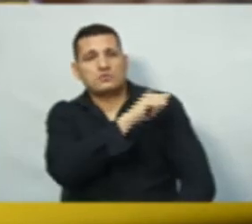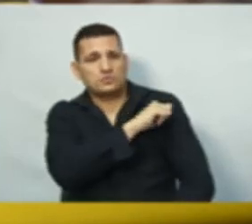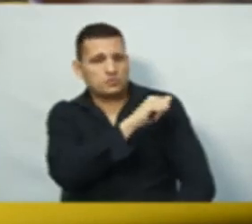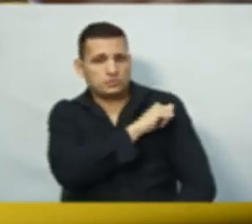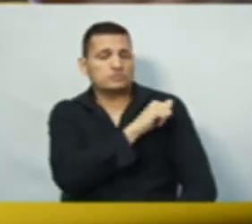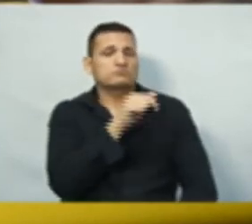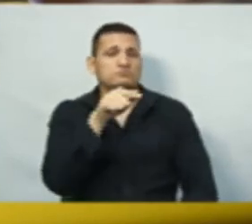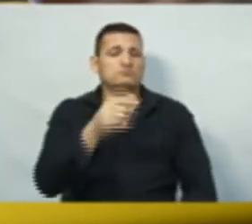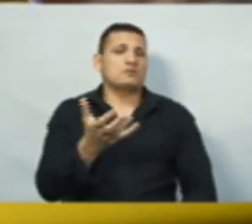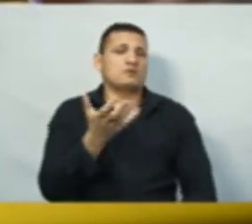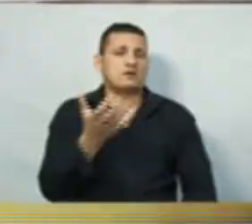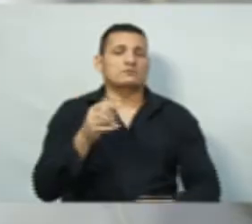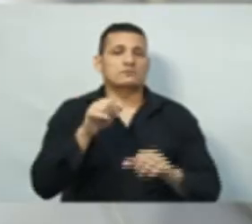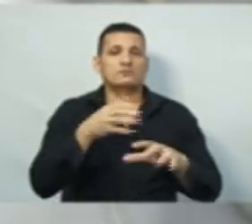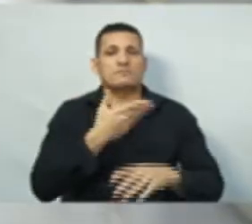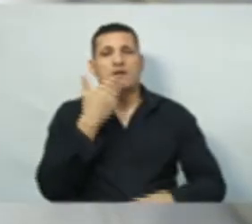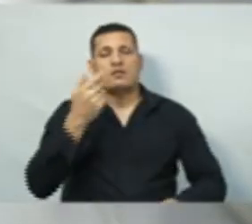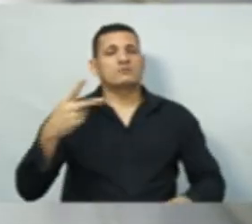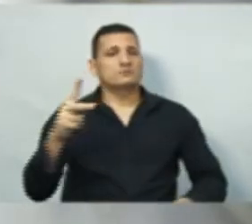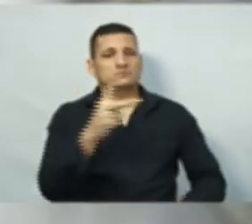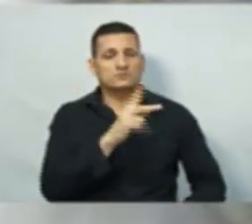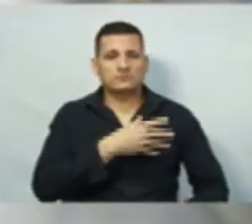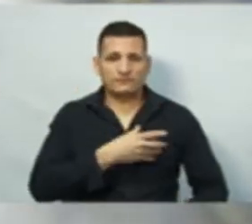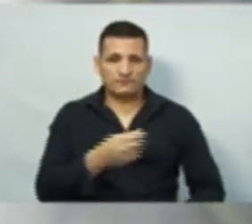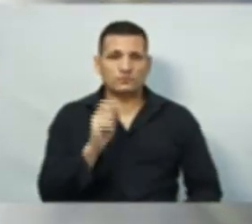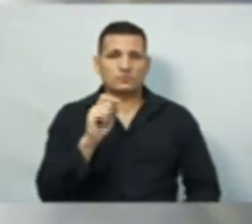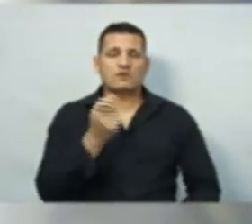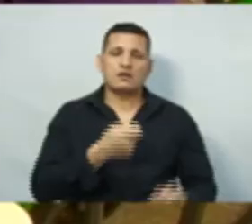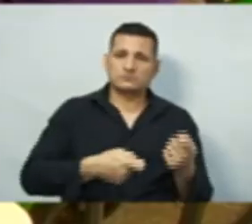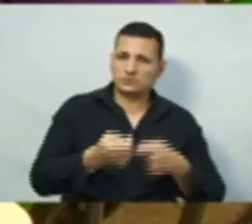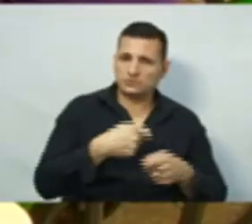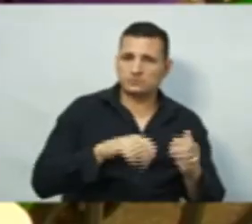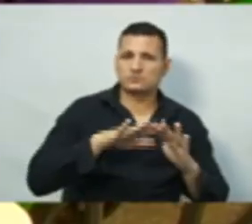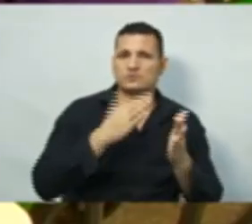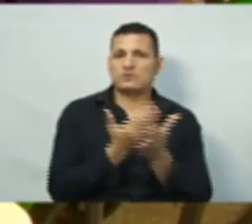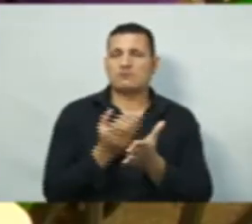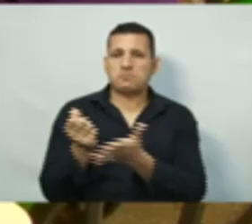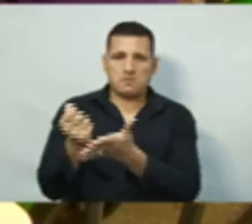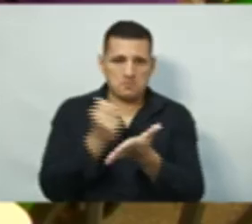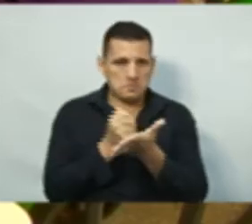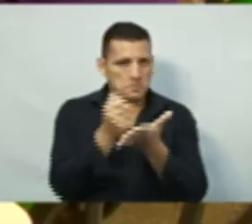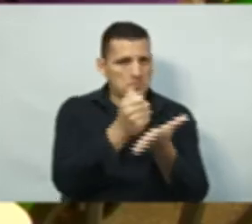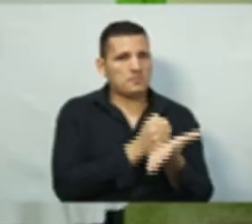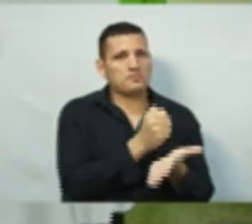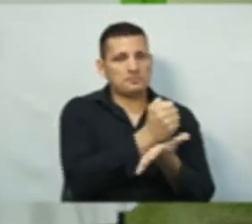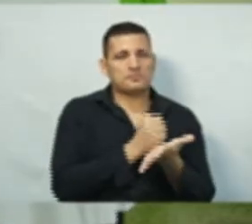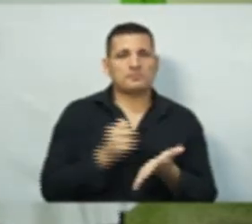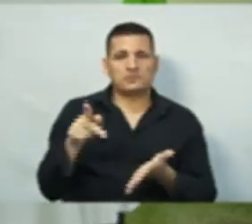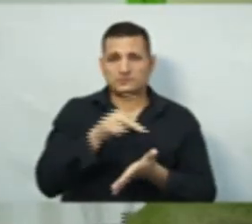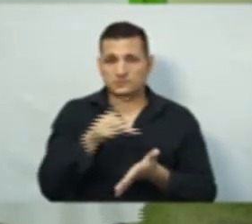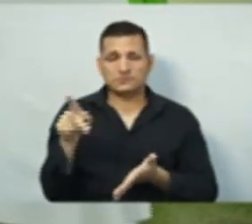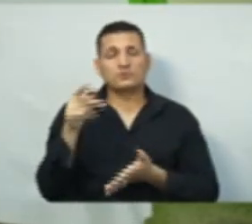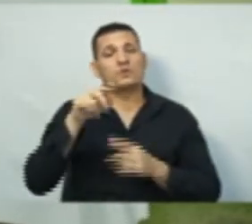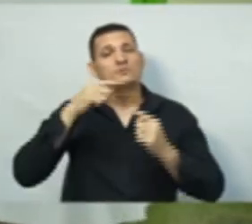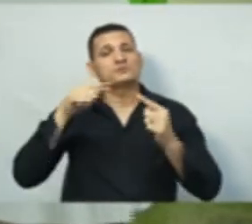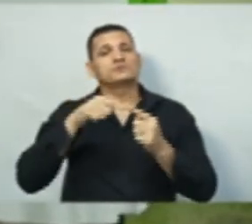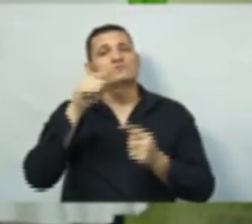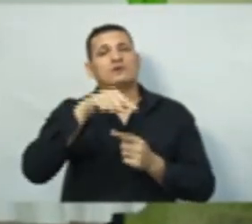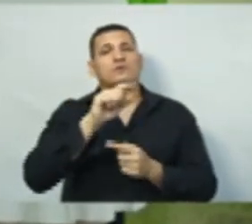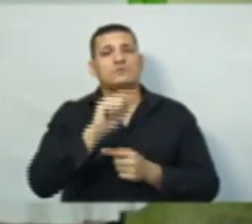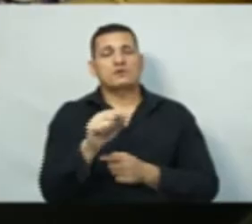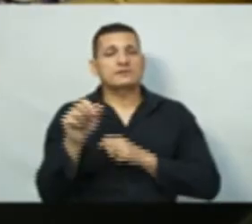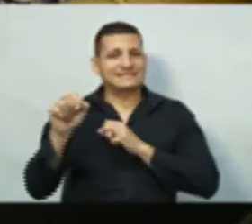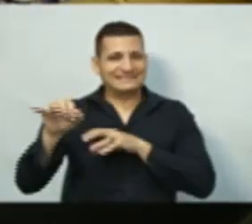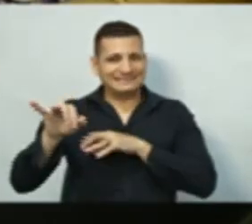melhor para os seus filhos, administrando as escolas e contratando os professores. O objetivo é unir ensino de qualidade